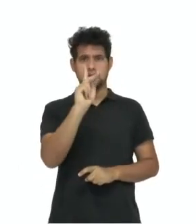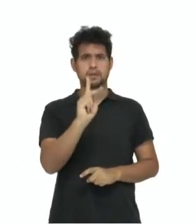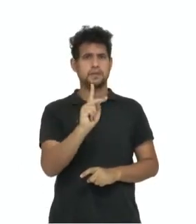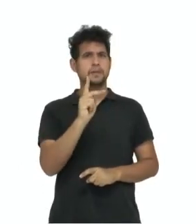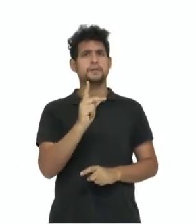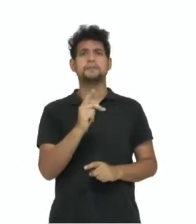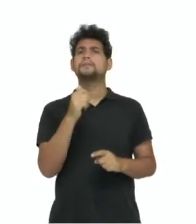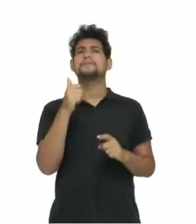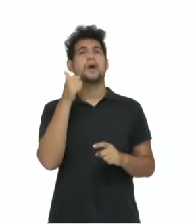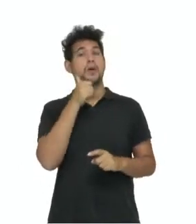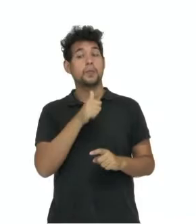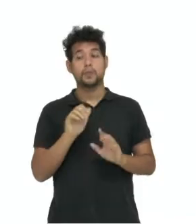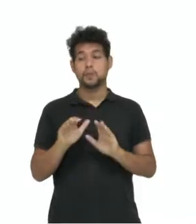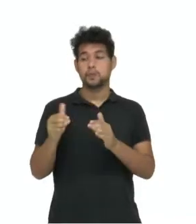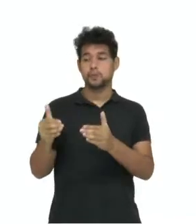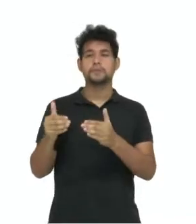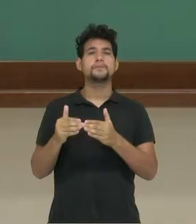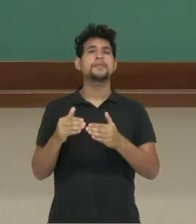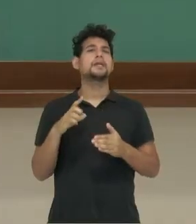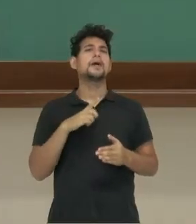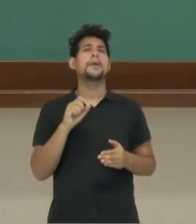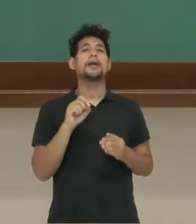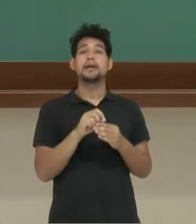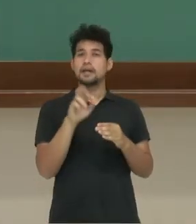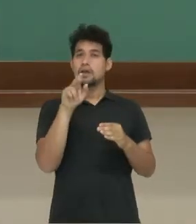o formato é esférico.